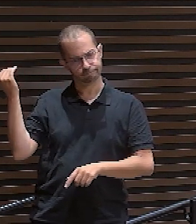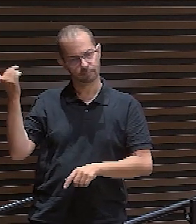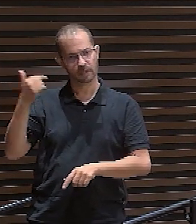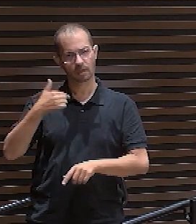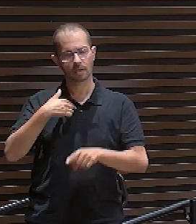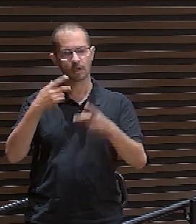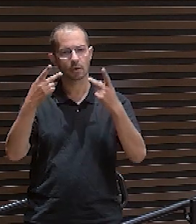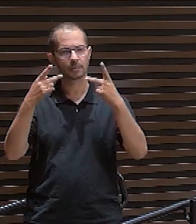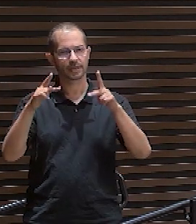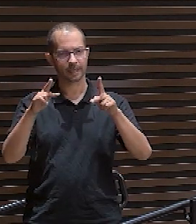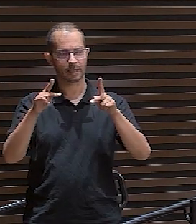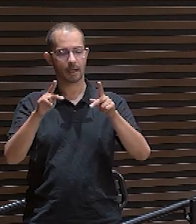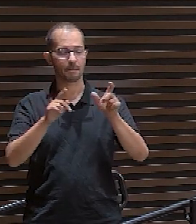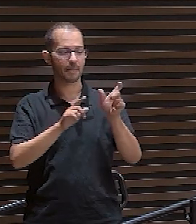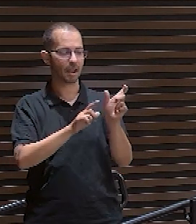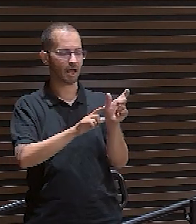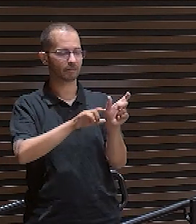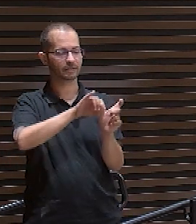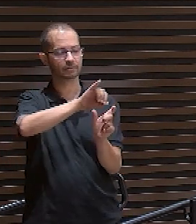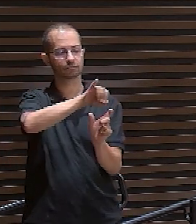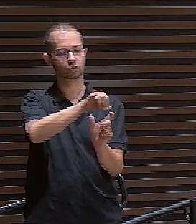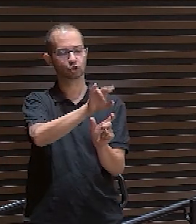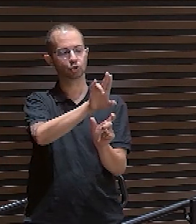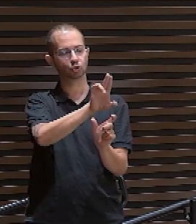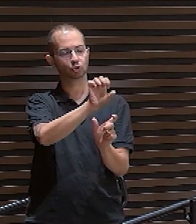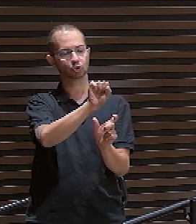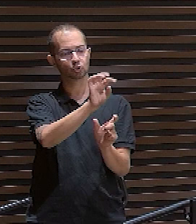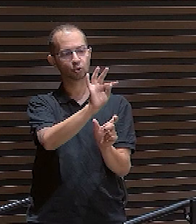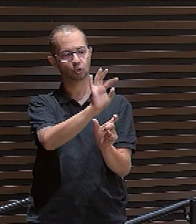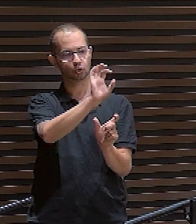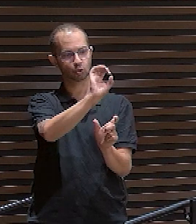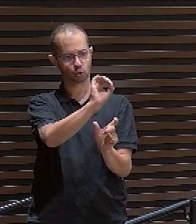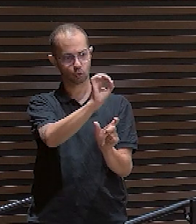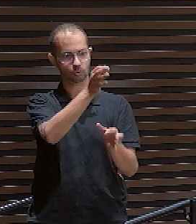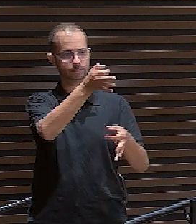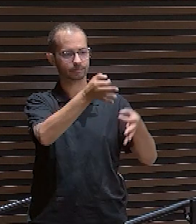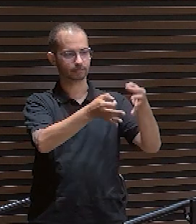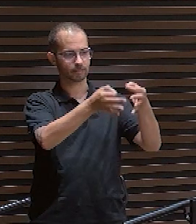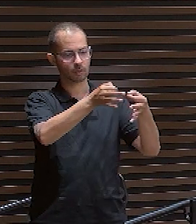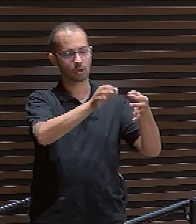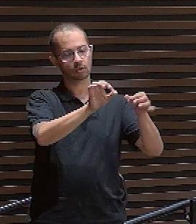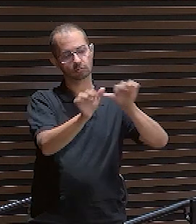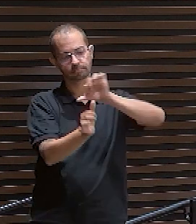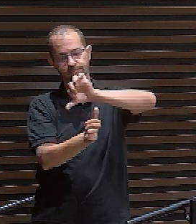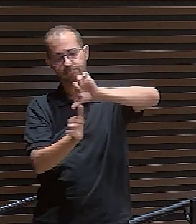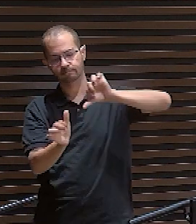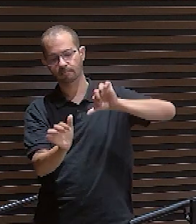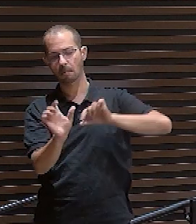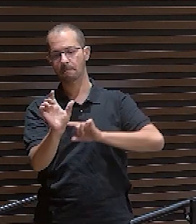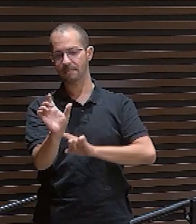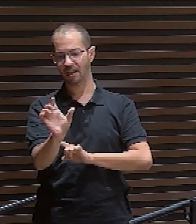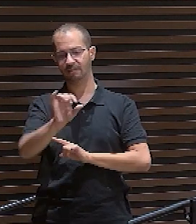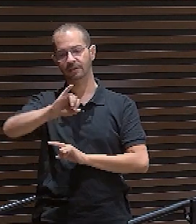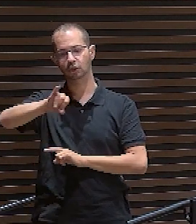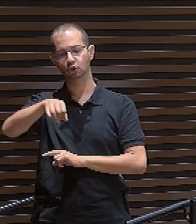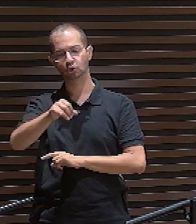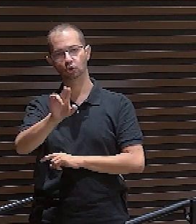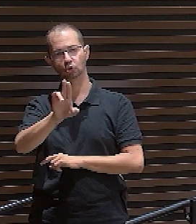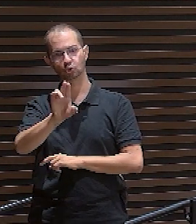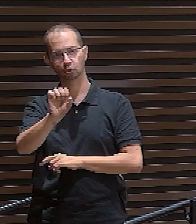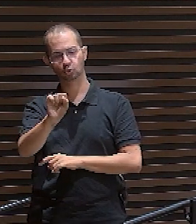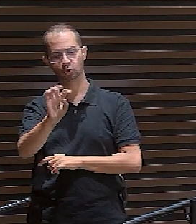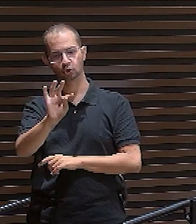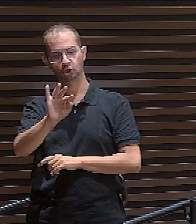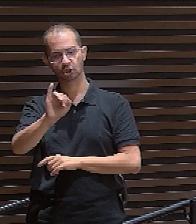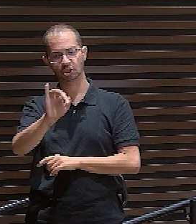termo justo pela palavra justificado, já que a Bíblia diz que não